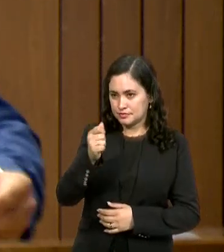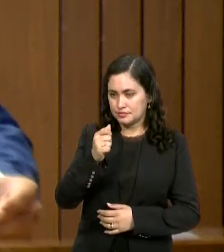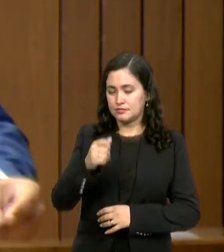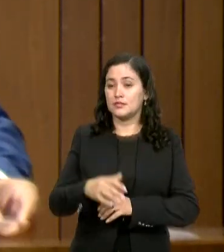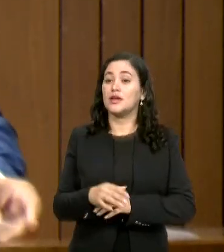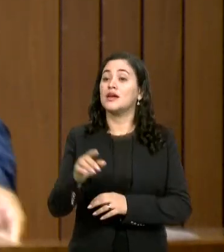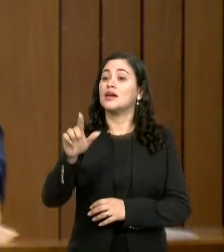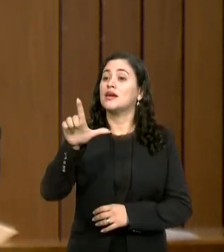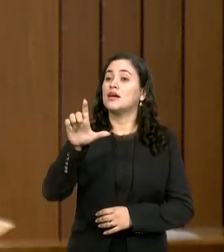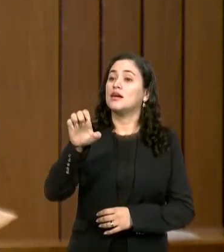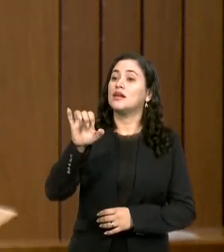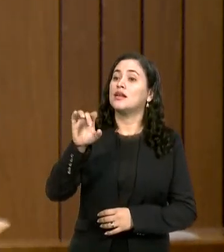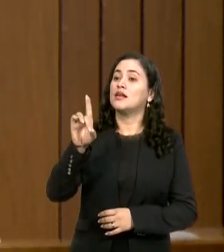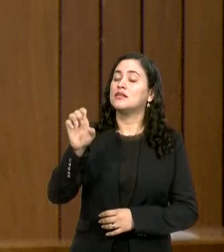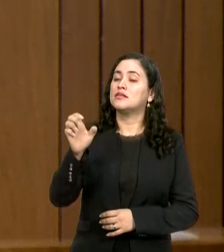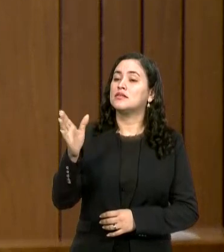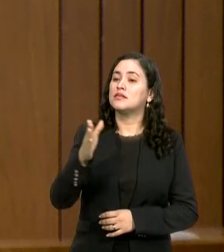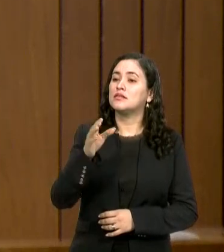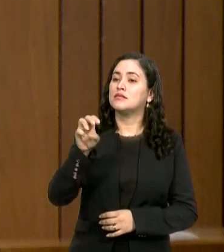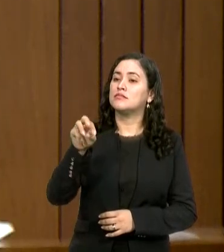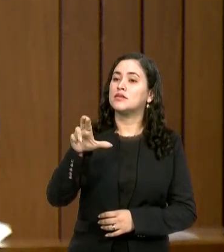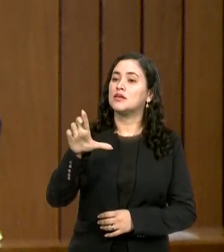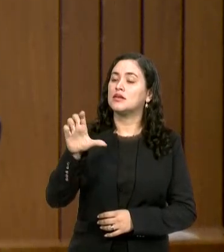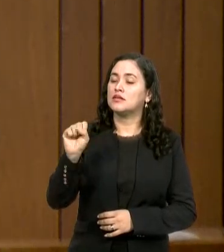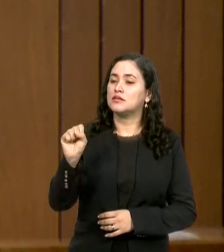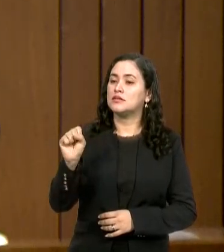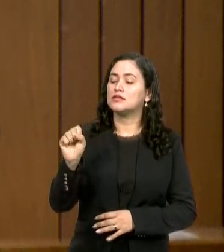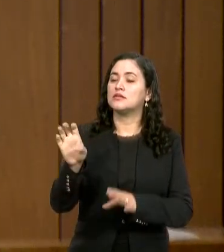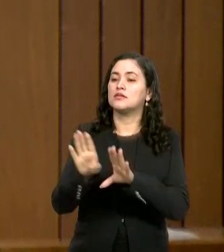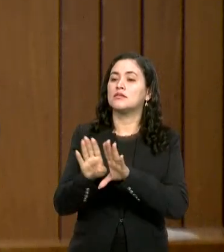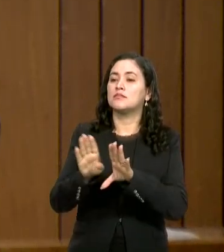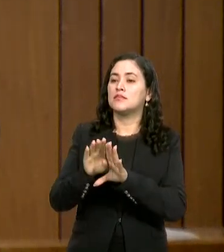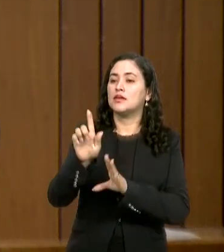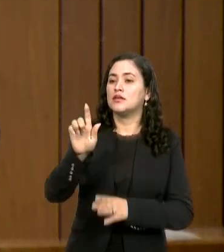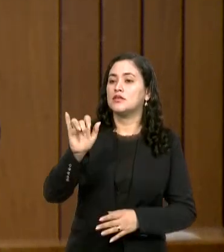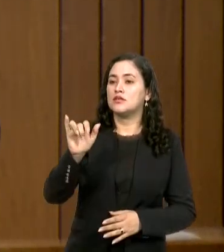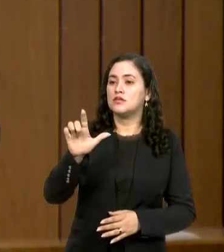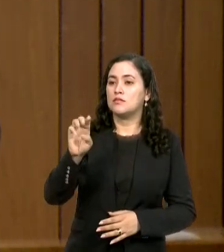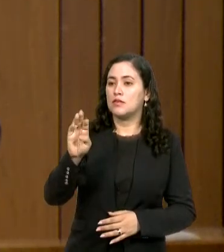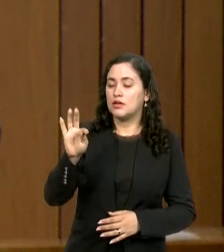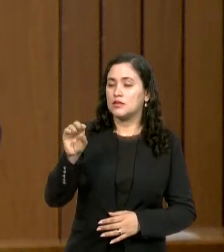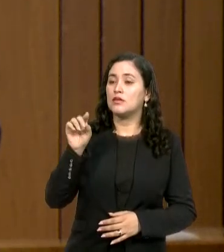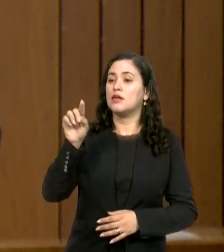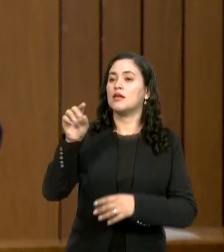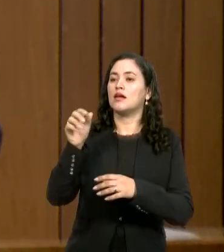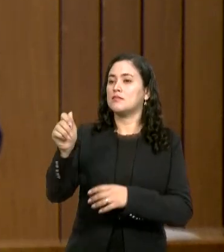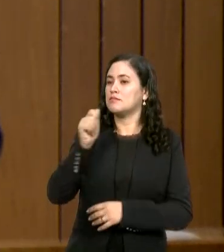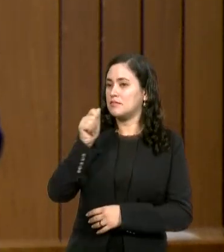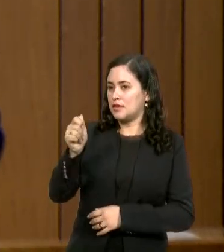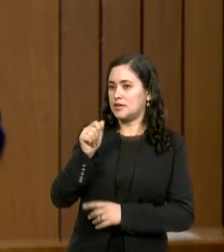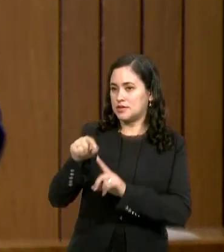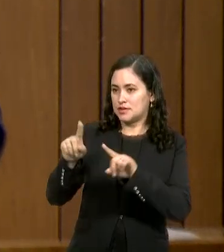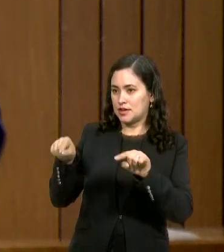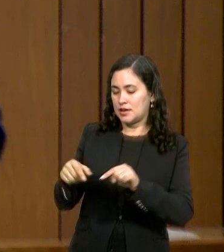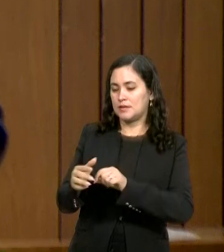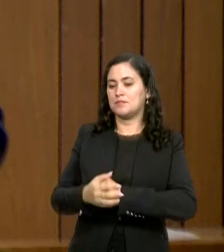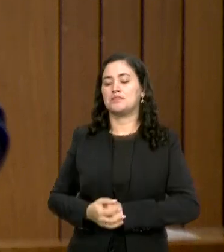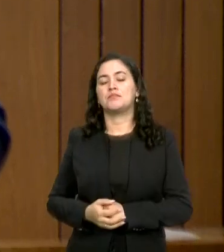imprensa, Gilberto Leda, a todos os gabinetes de imprensa, meu querido amigo Antônio Martins, meu